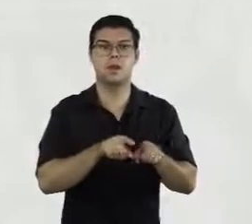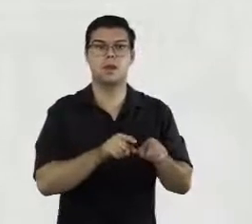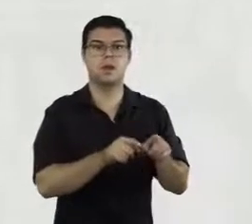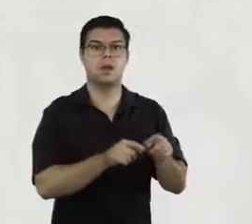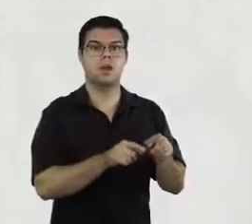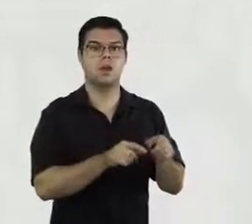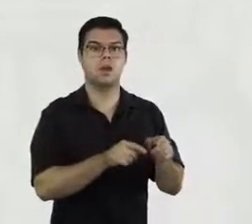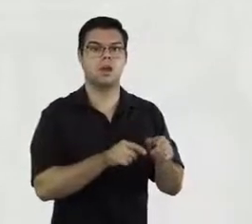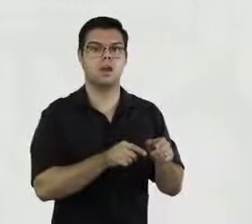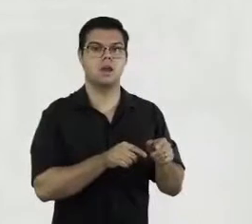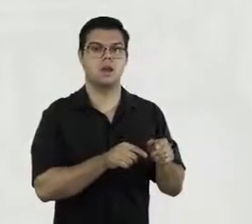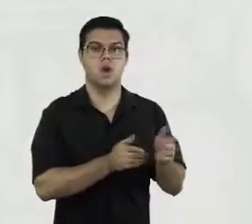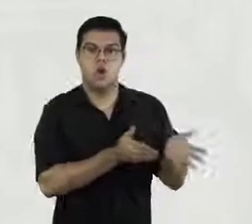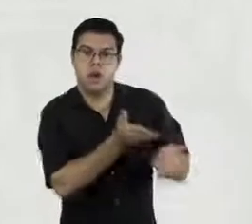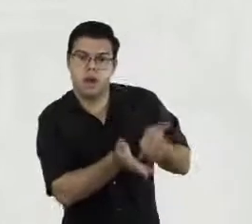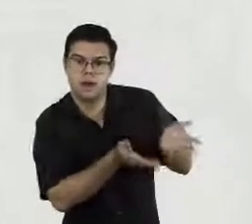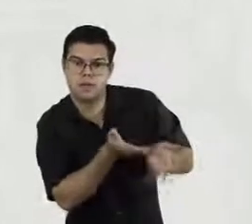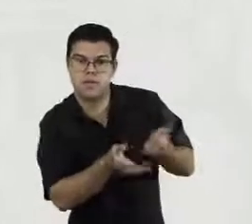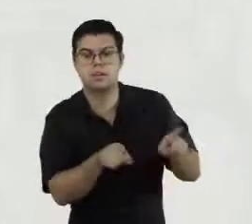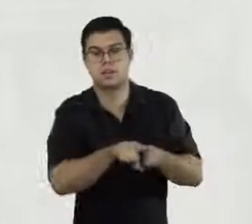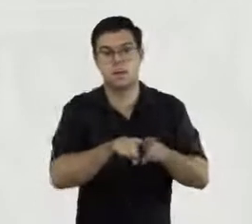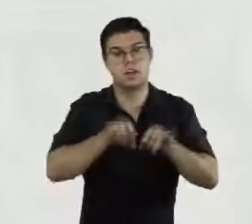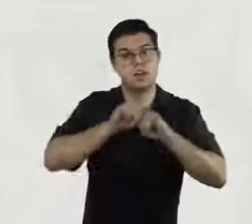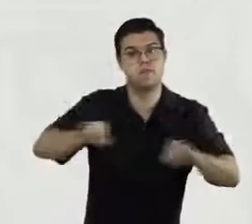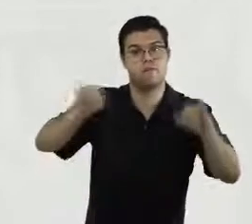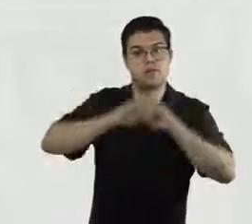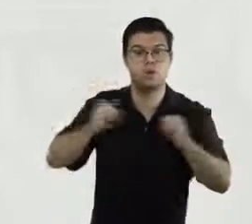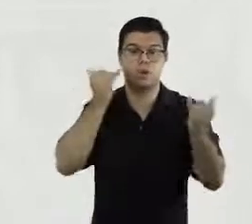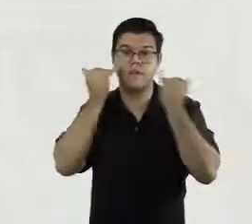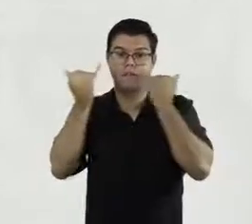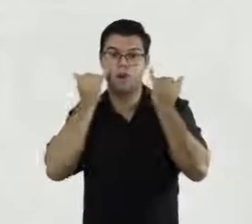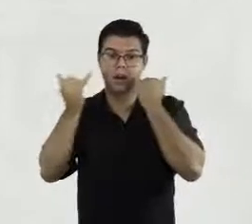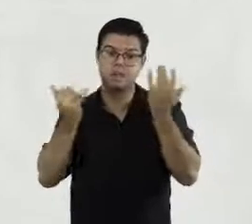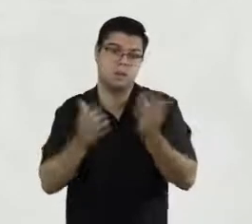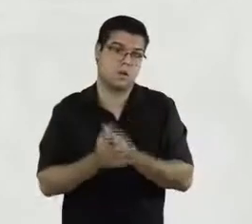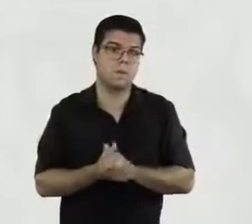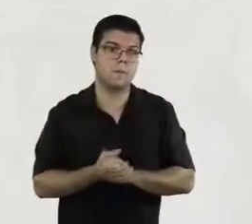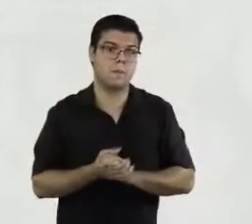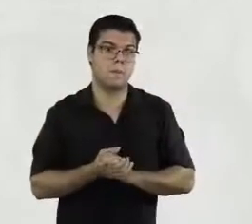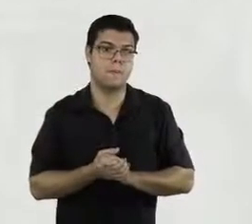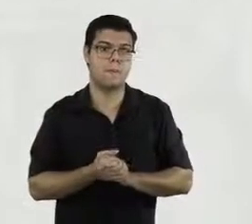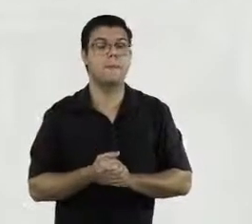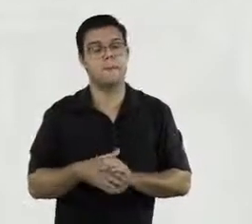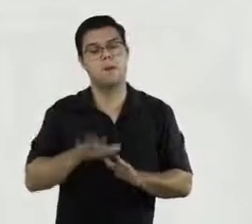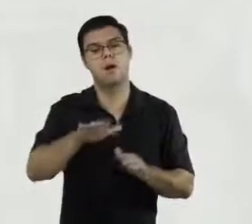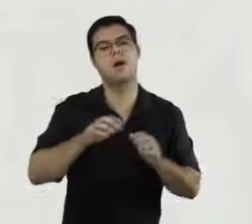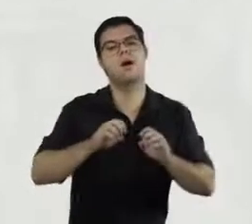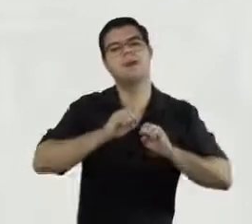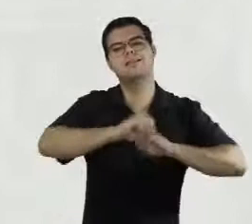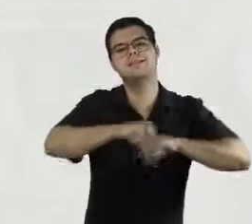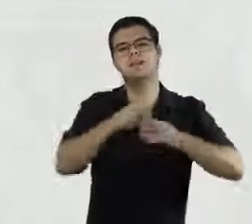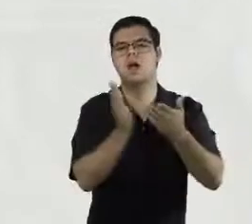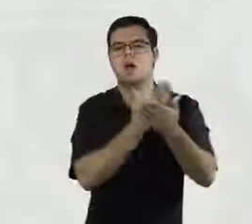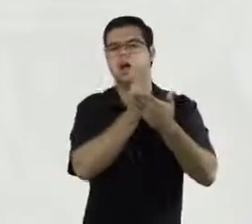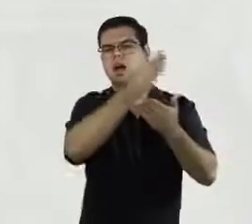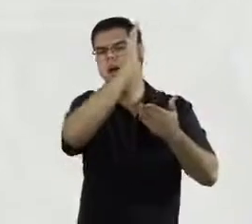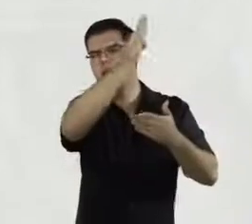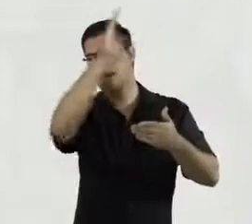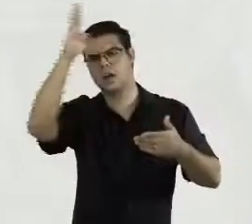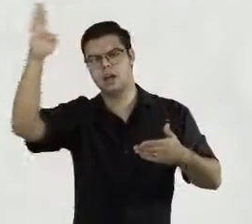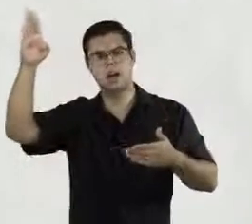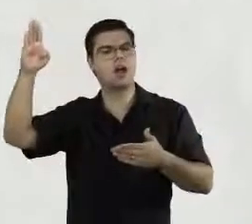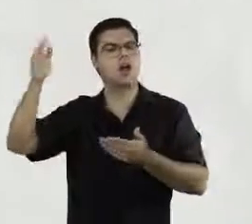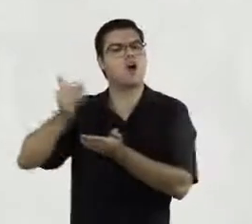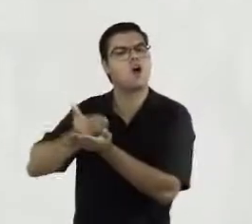e sistema de difusão de informação. Bom, o ensino da bibliografia no Brasil teve sua gênese